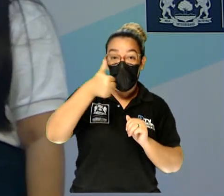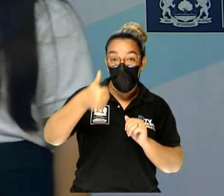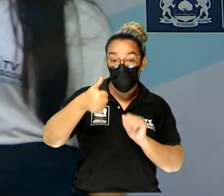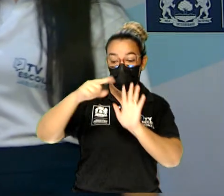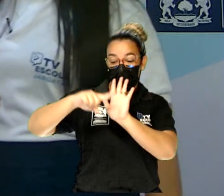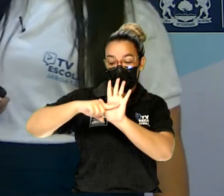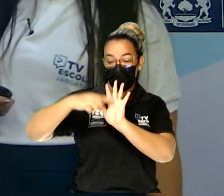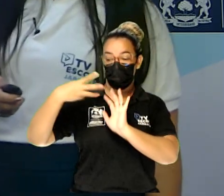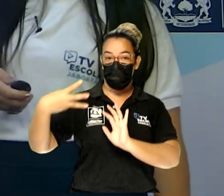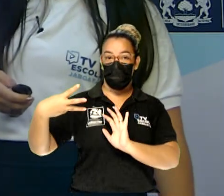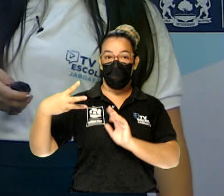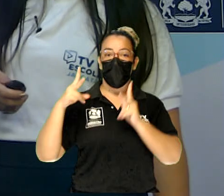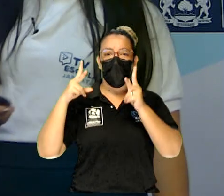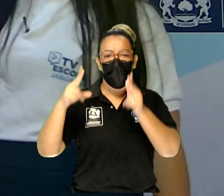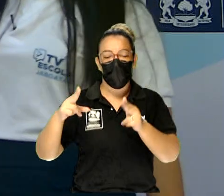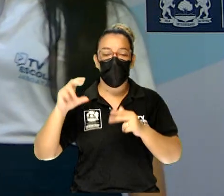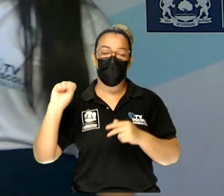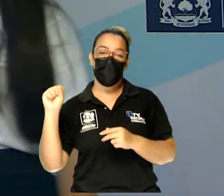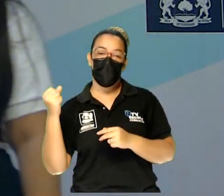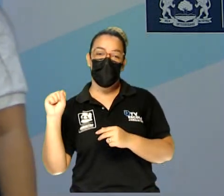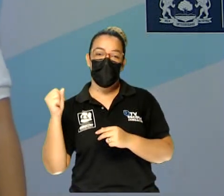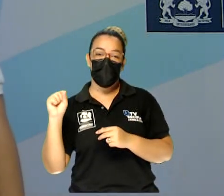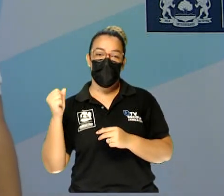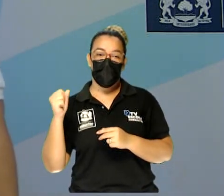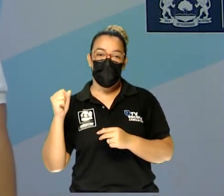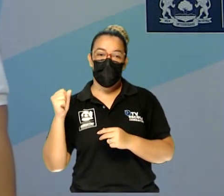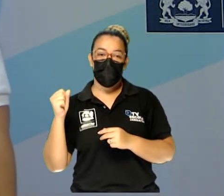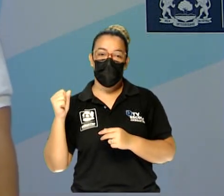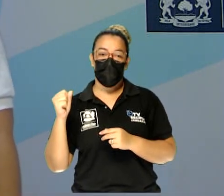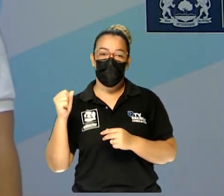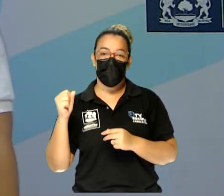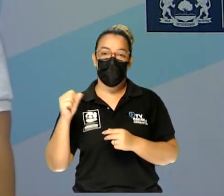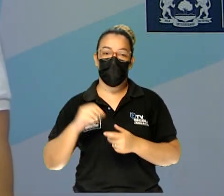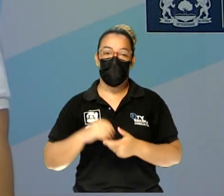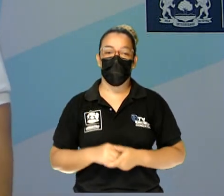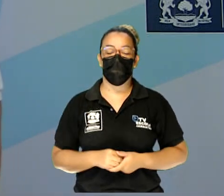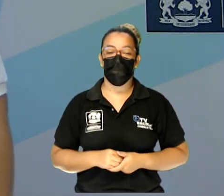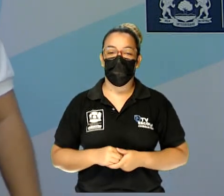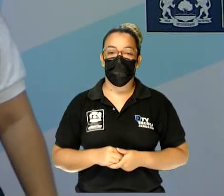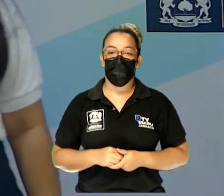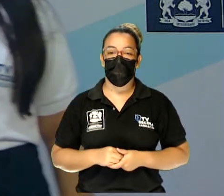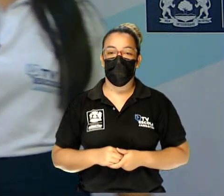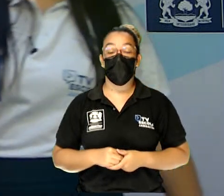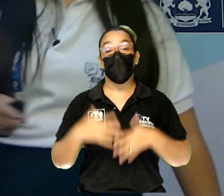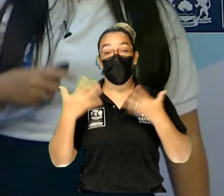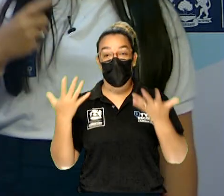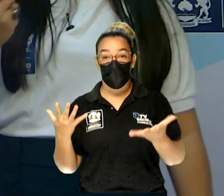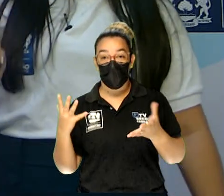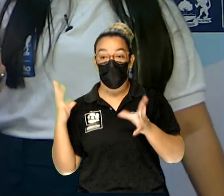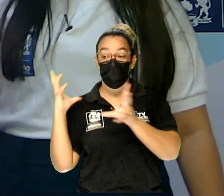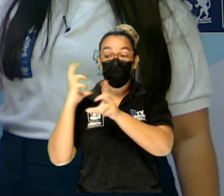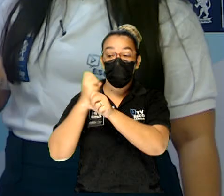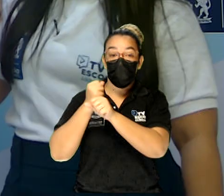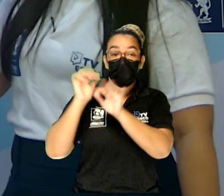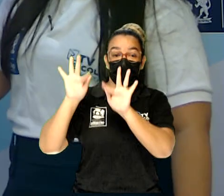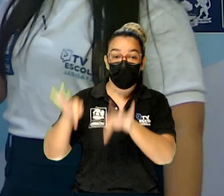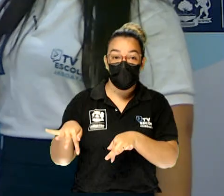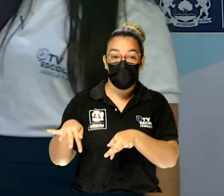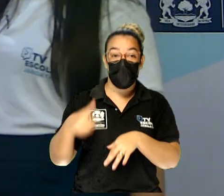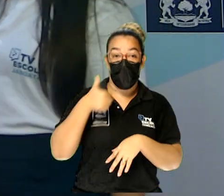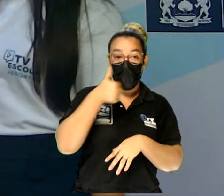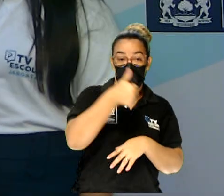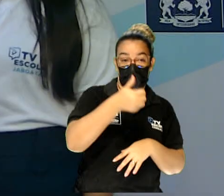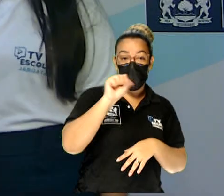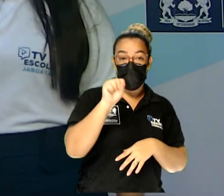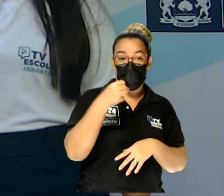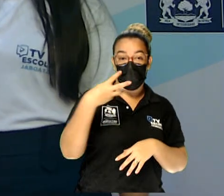3, 8. E aqui, 1 menos nada, 1. Então, o resultado dessa subtração é